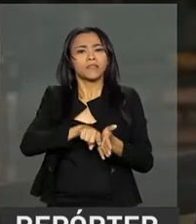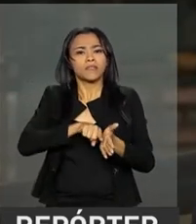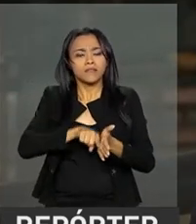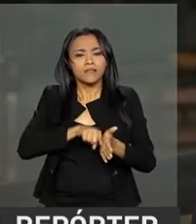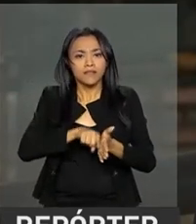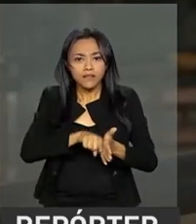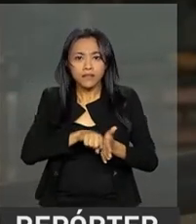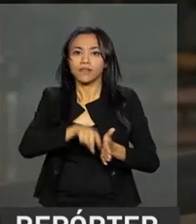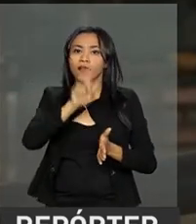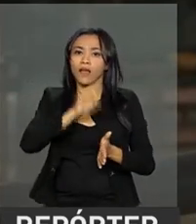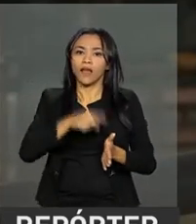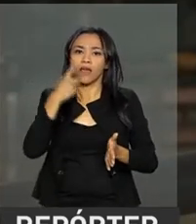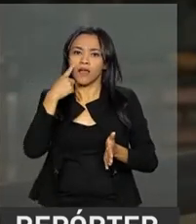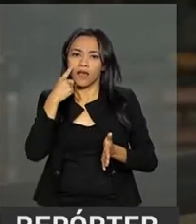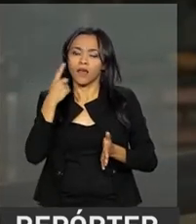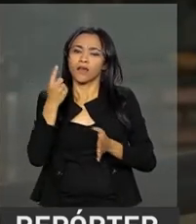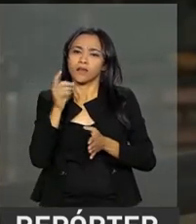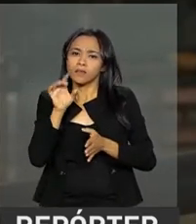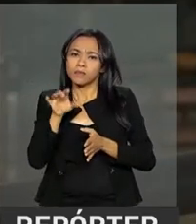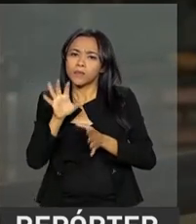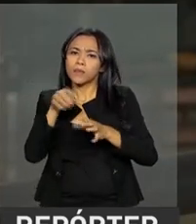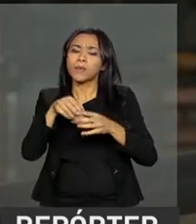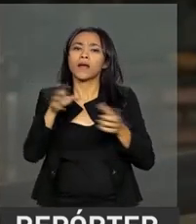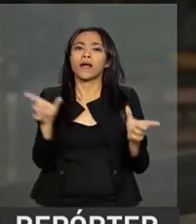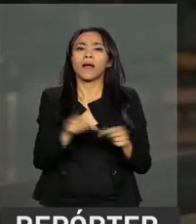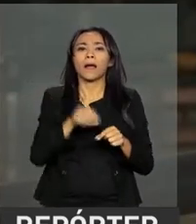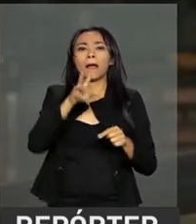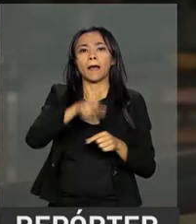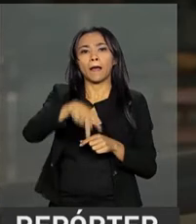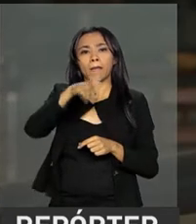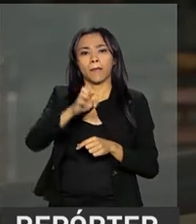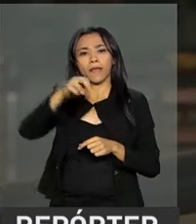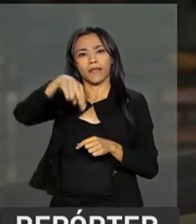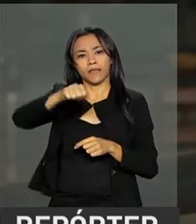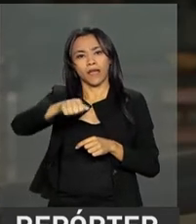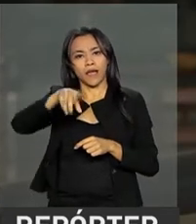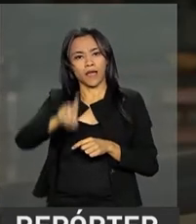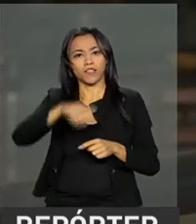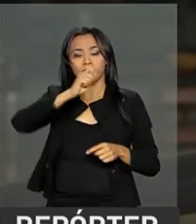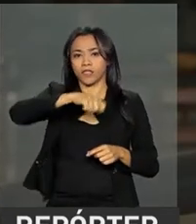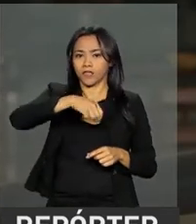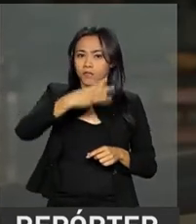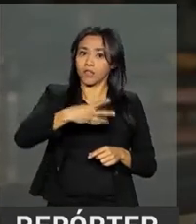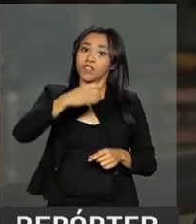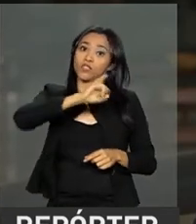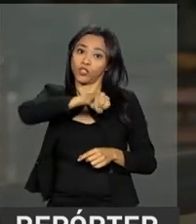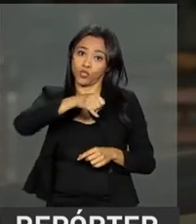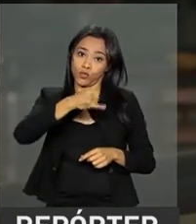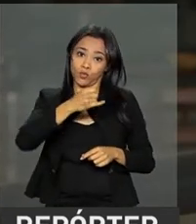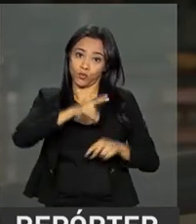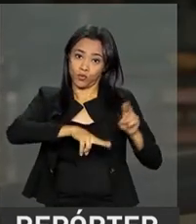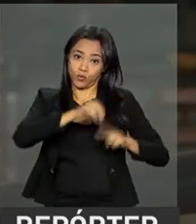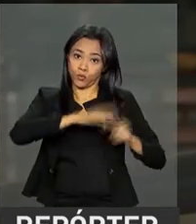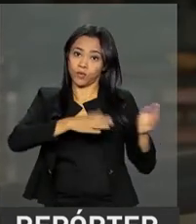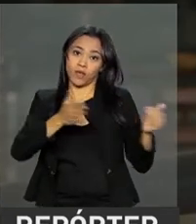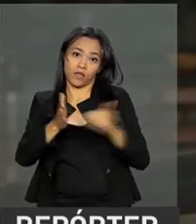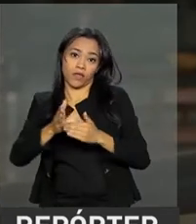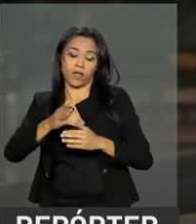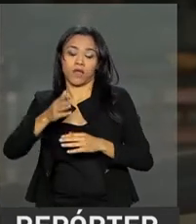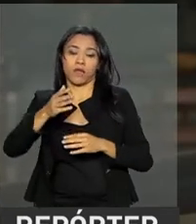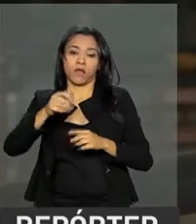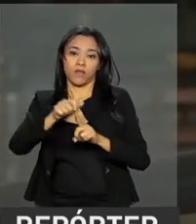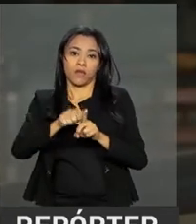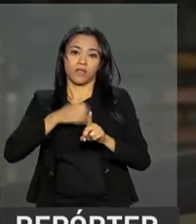por amostra de domicílios a pnad no trimestre que vai de junho agosto e foi divulgada foi